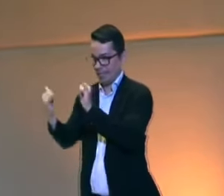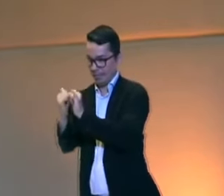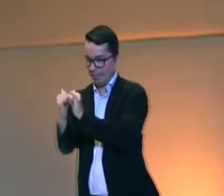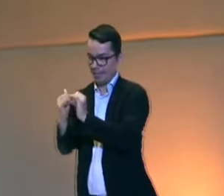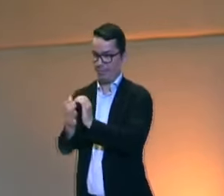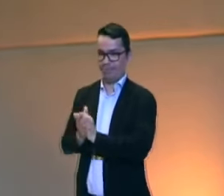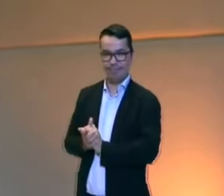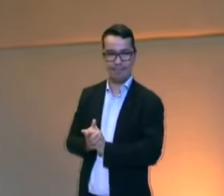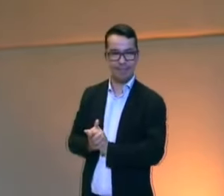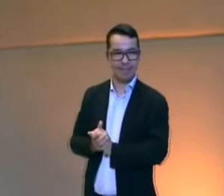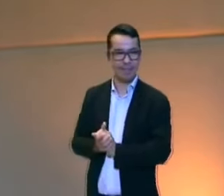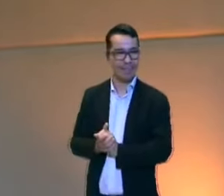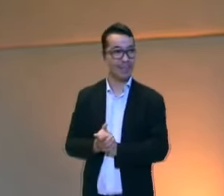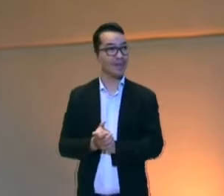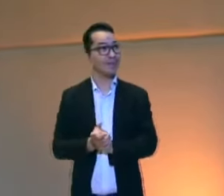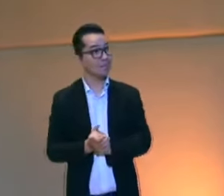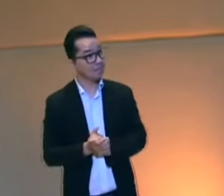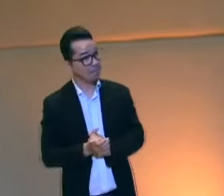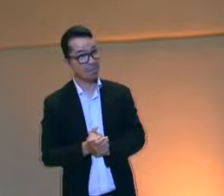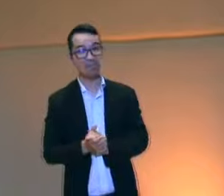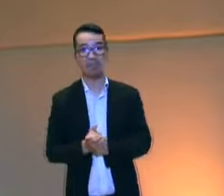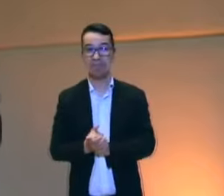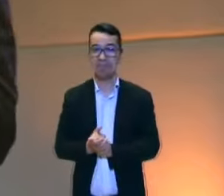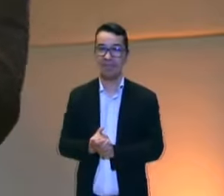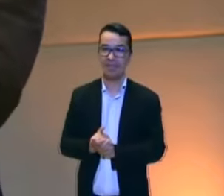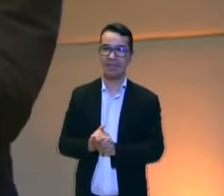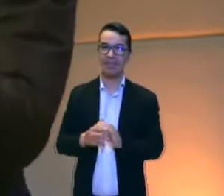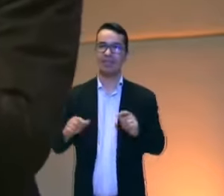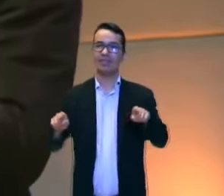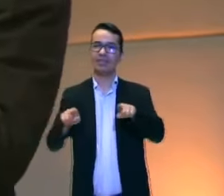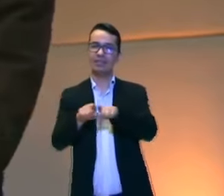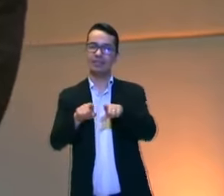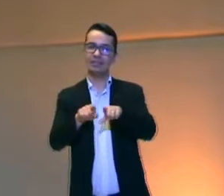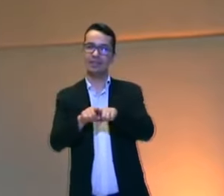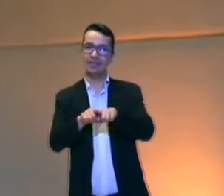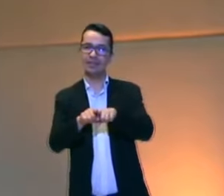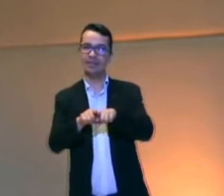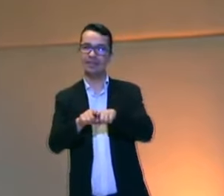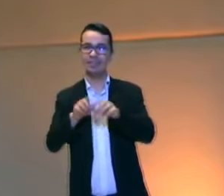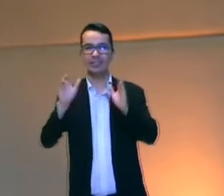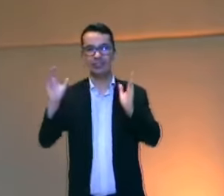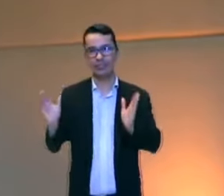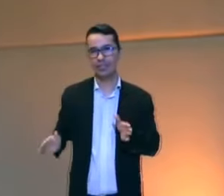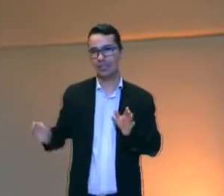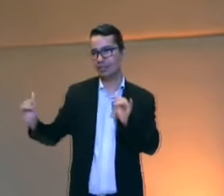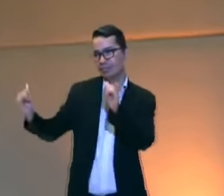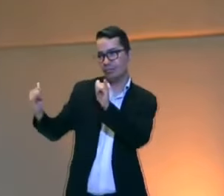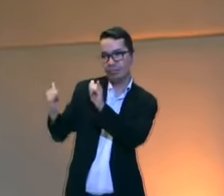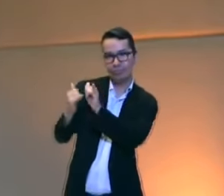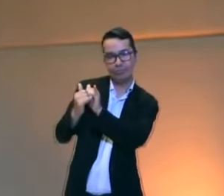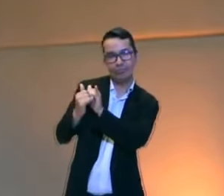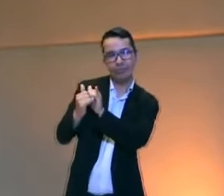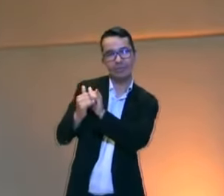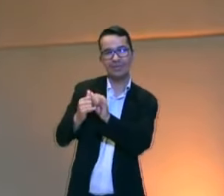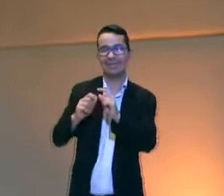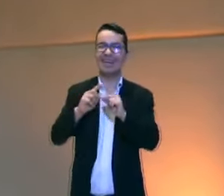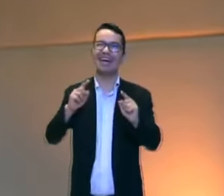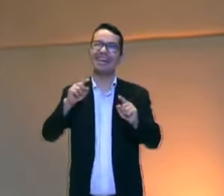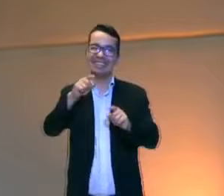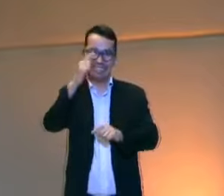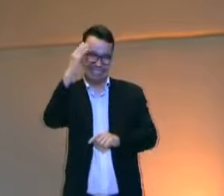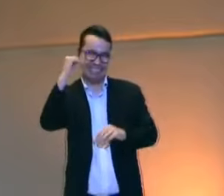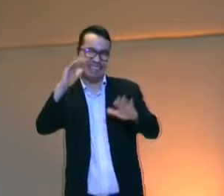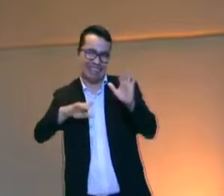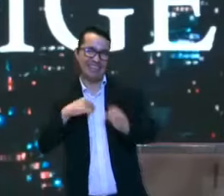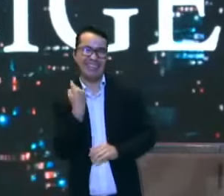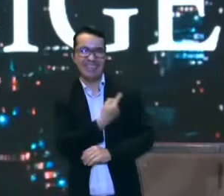Se não resolver, entrega para a igreja. Ele foi lá. Mas às vezes a gente vai para acertar, mas a gente complica mais a situação. Pedir